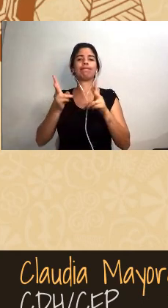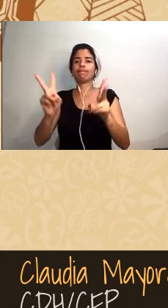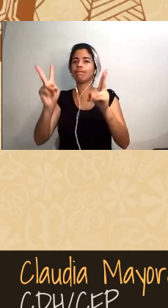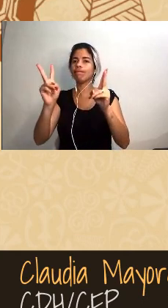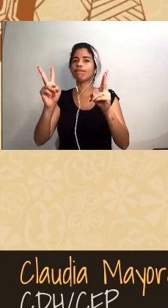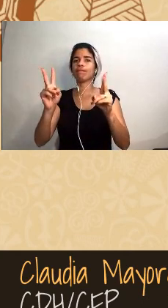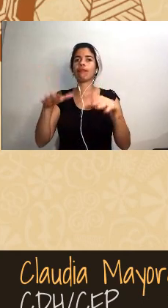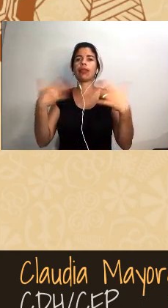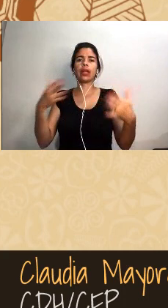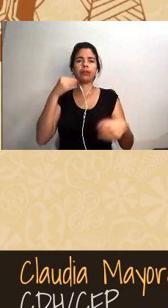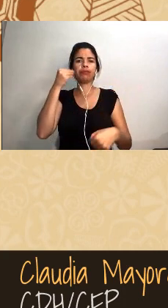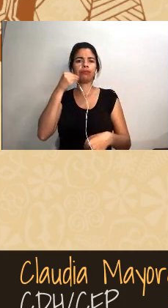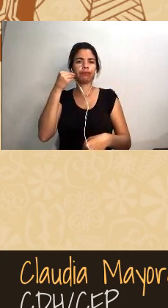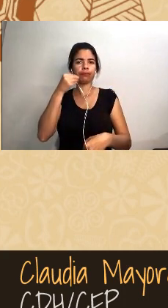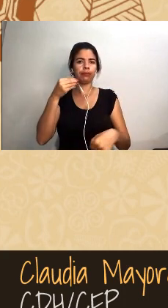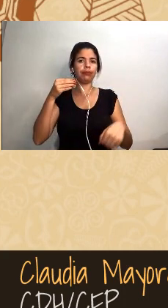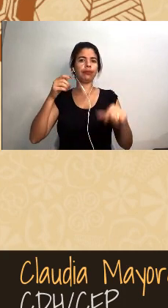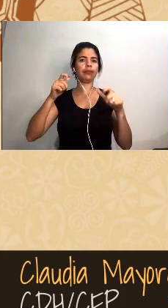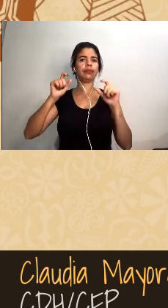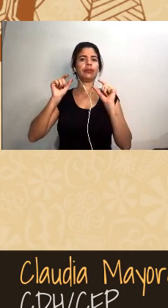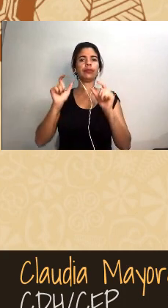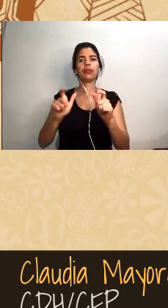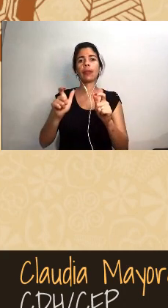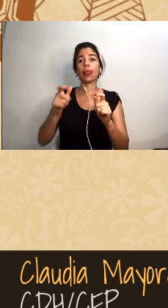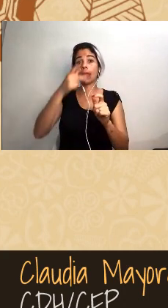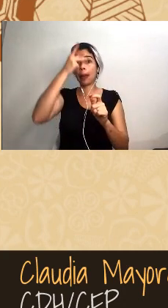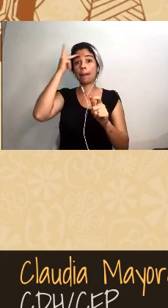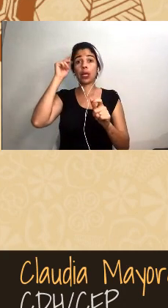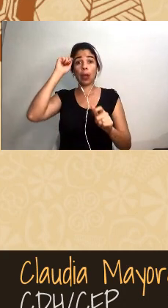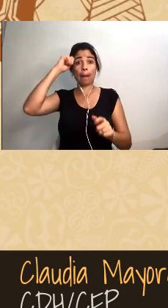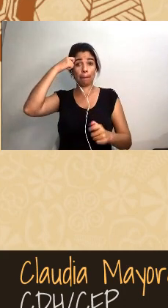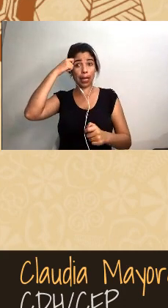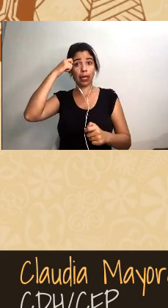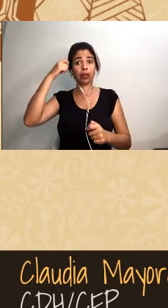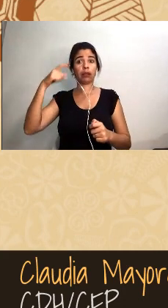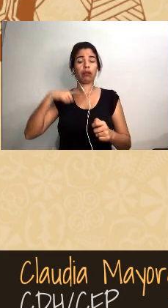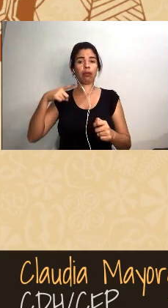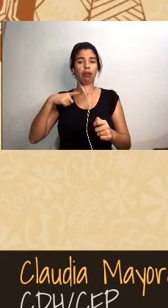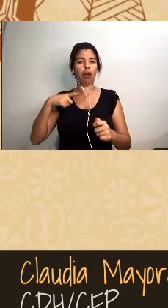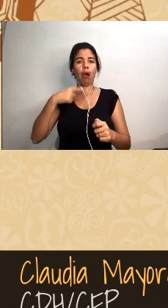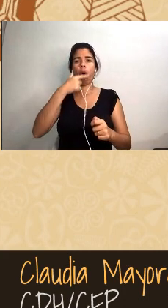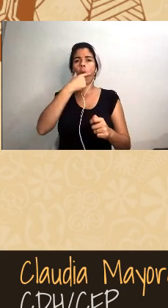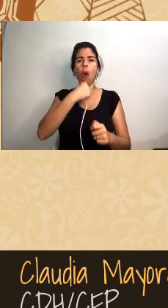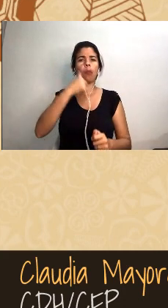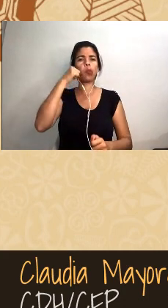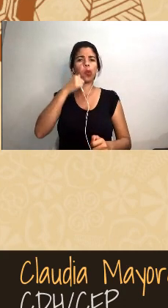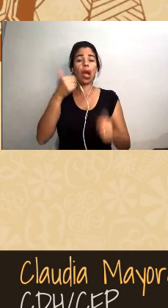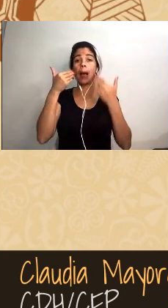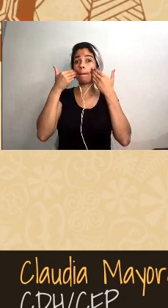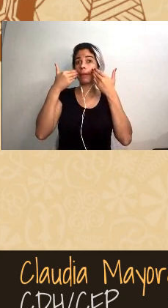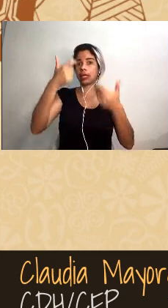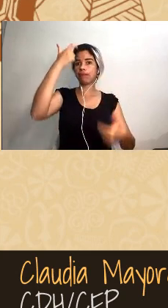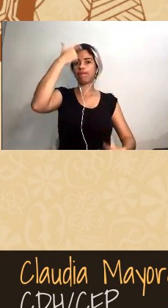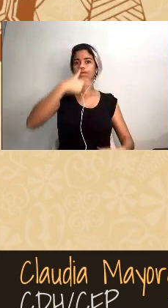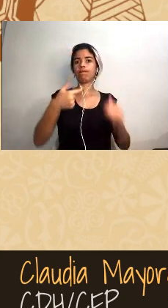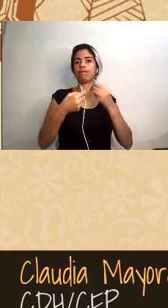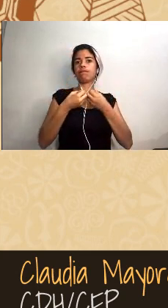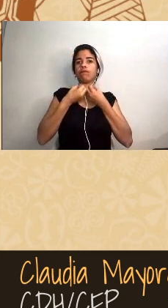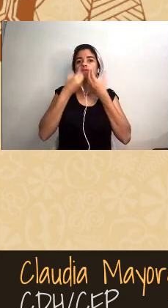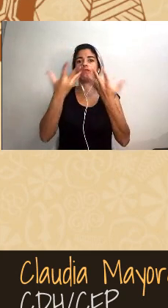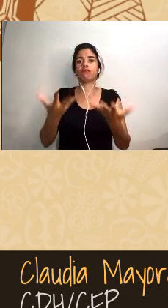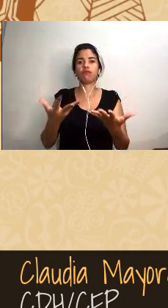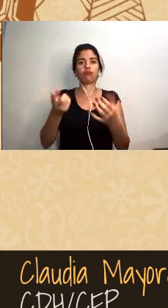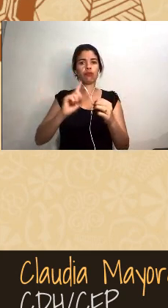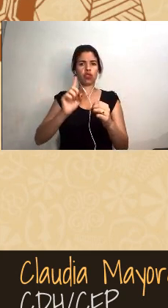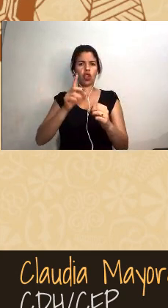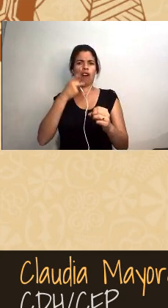essa experiência, assim, onde os sujeitos negros, negras falem, se apresentem e se expressem, e não a gente ficar falando